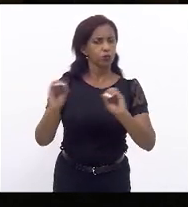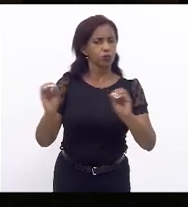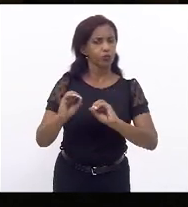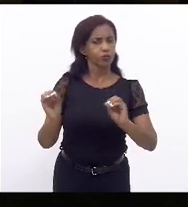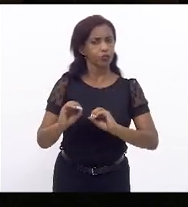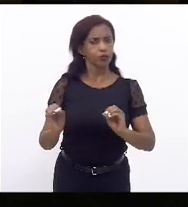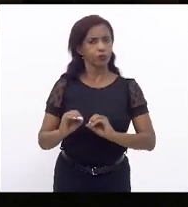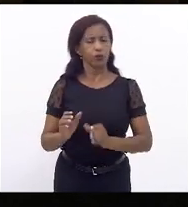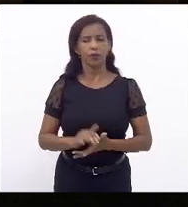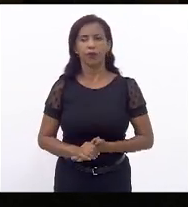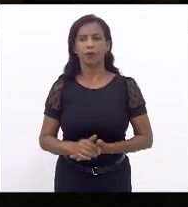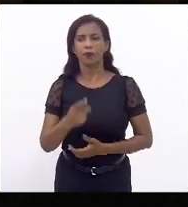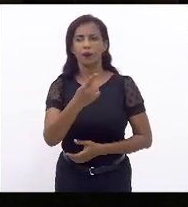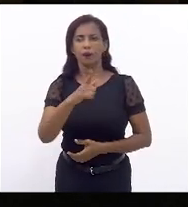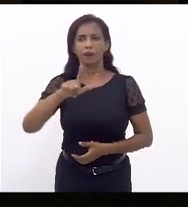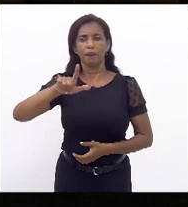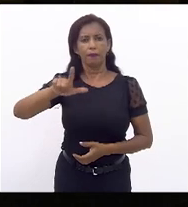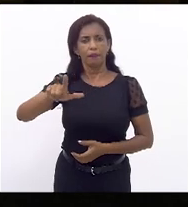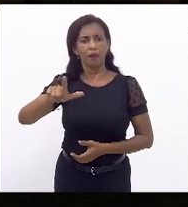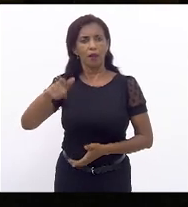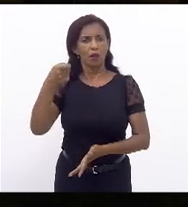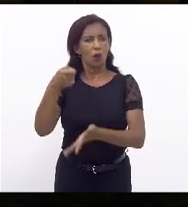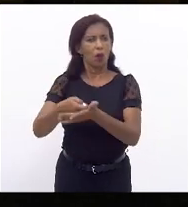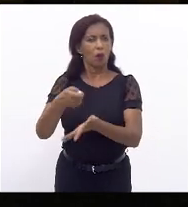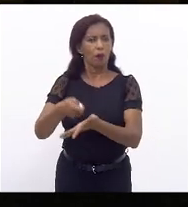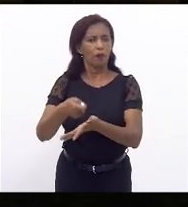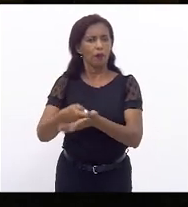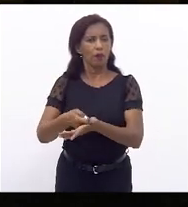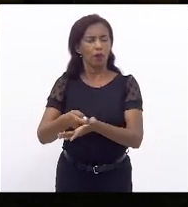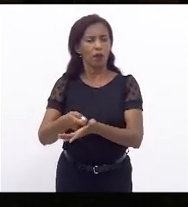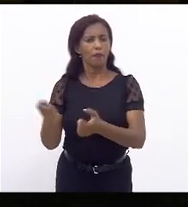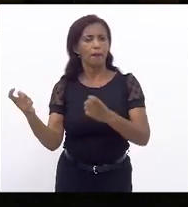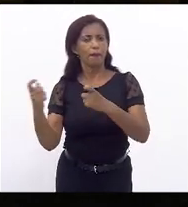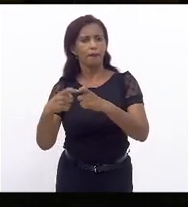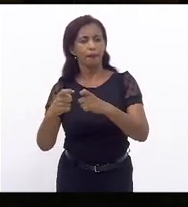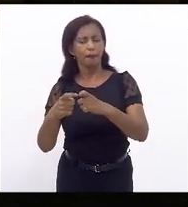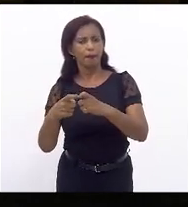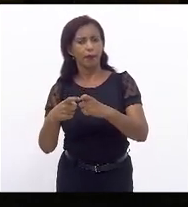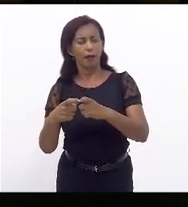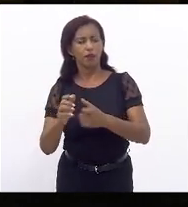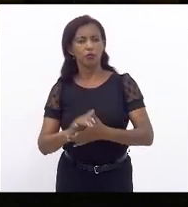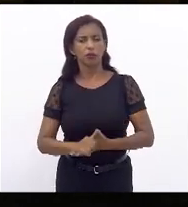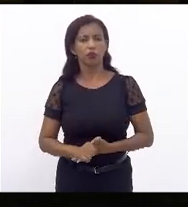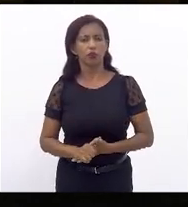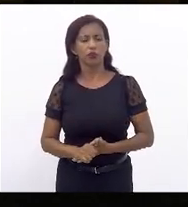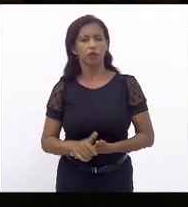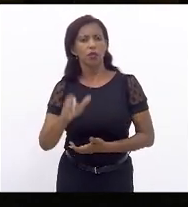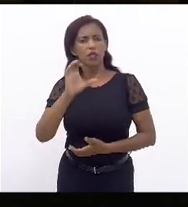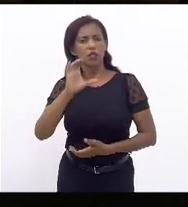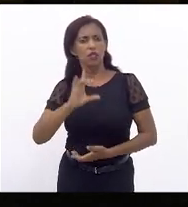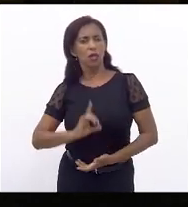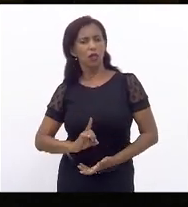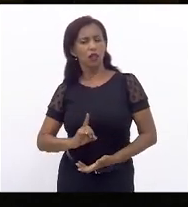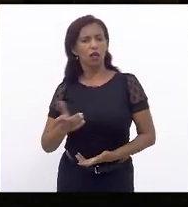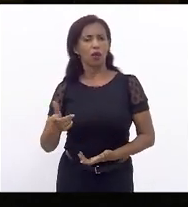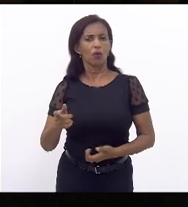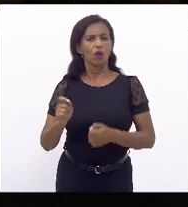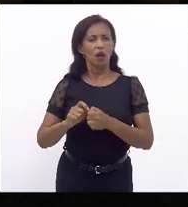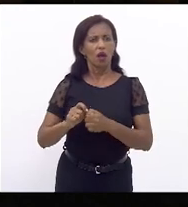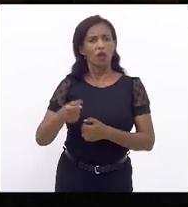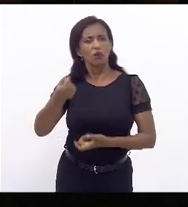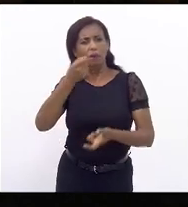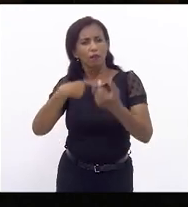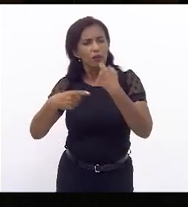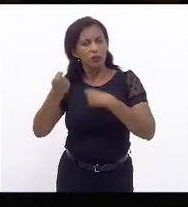momento o PL queria obrigar médicos e cidadãos a fazer uso